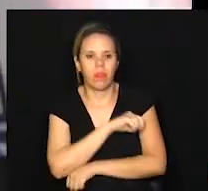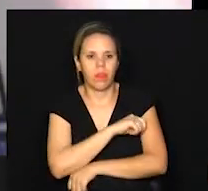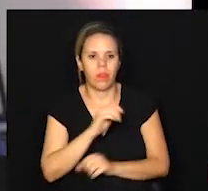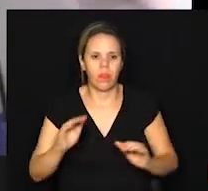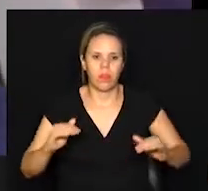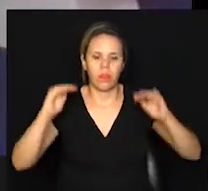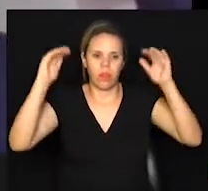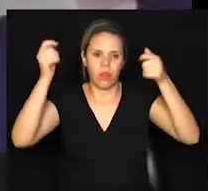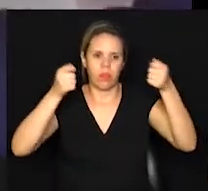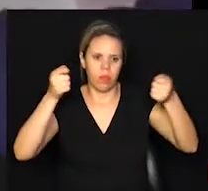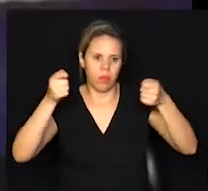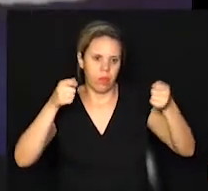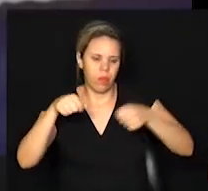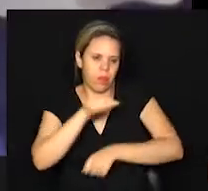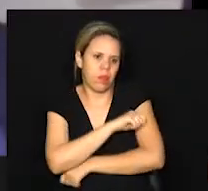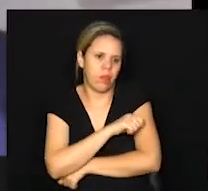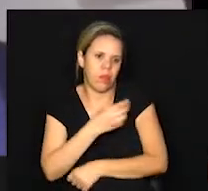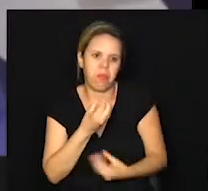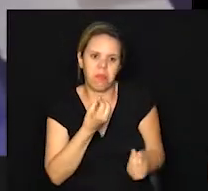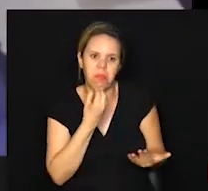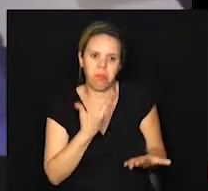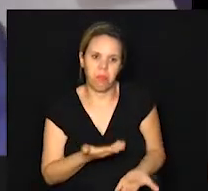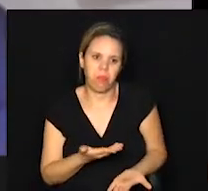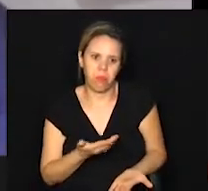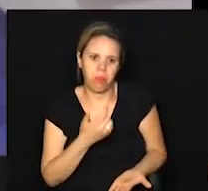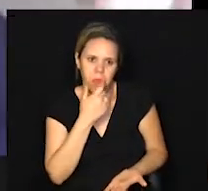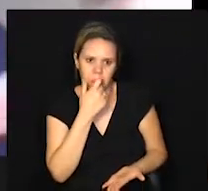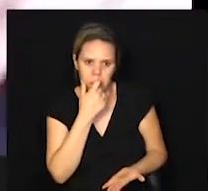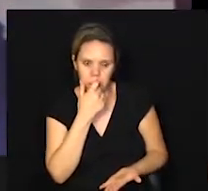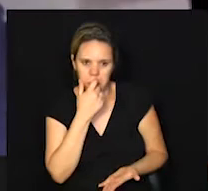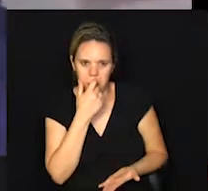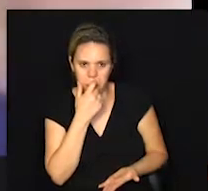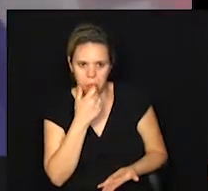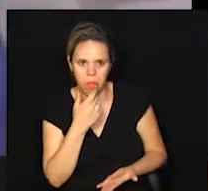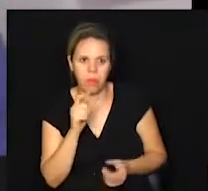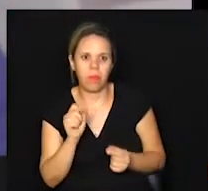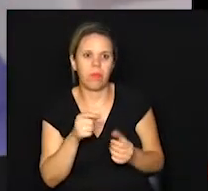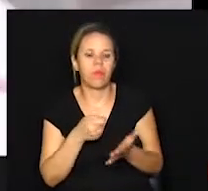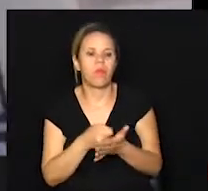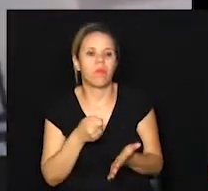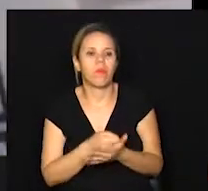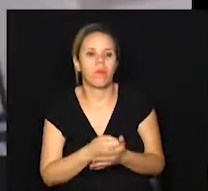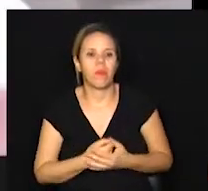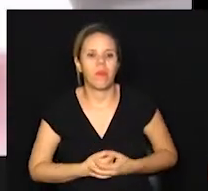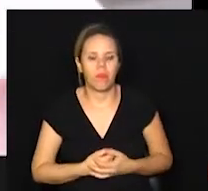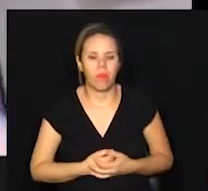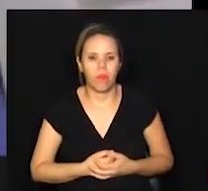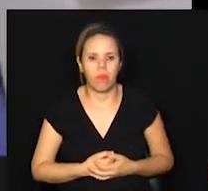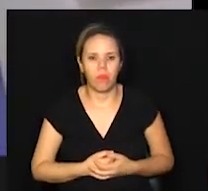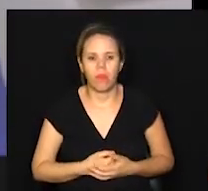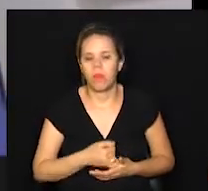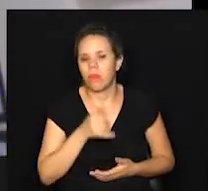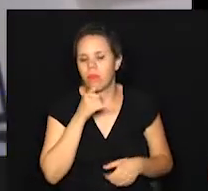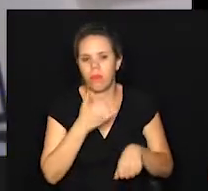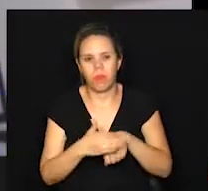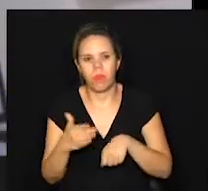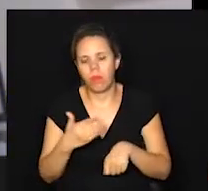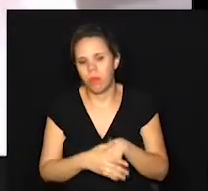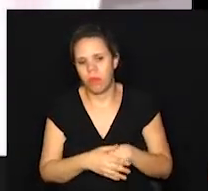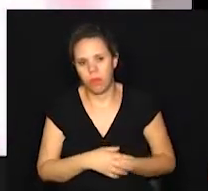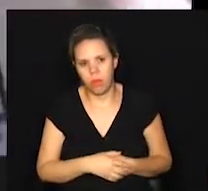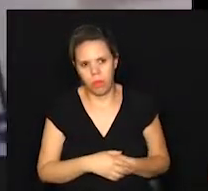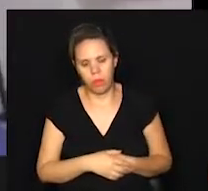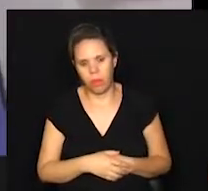um equilíbrio entre aqueles alunos que são muito bons e aqueles que não são tão bons assim naquilo que é cobrado, né? Exemplo prático disso, senhor presidente, para